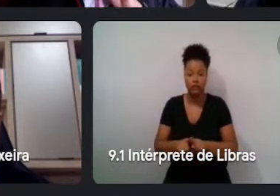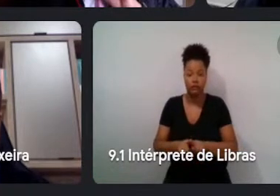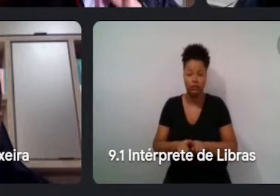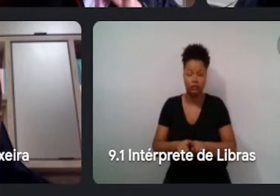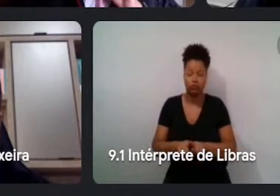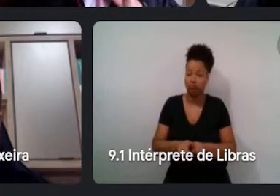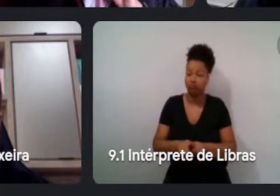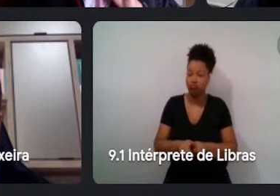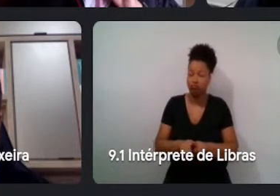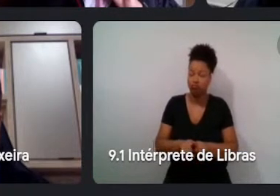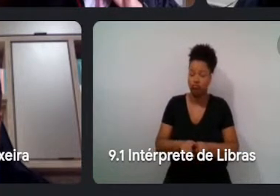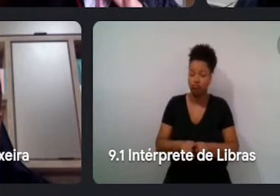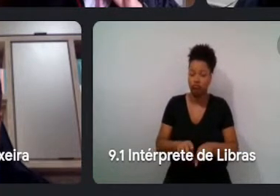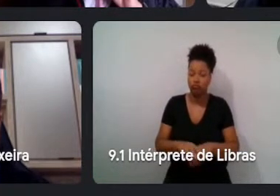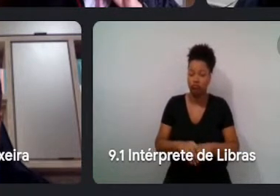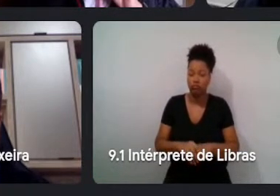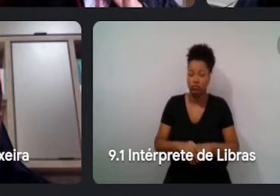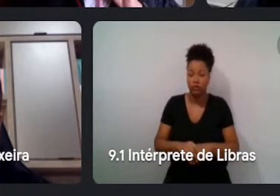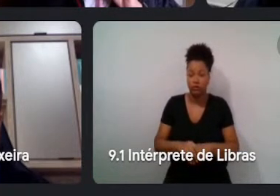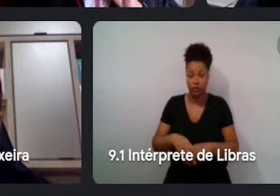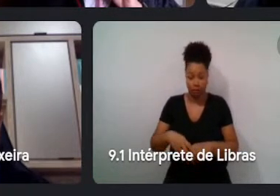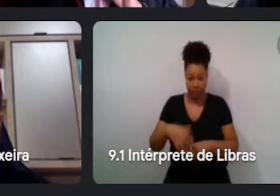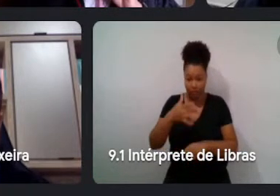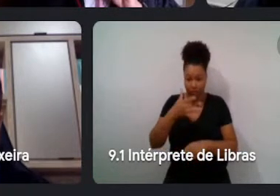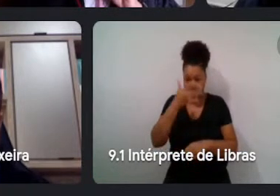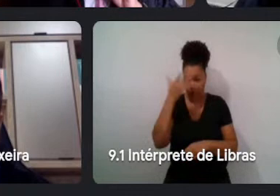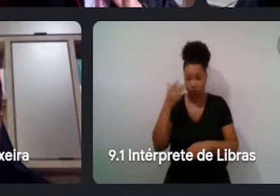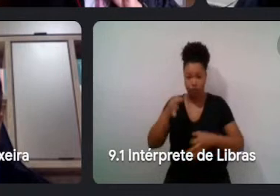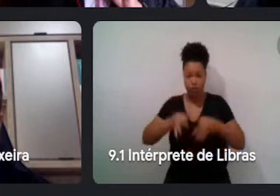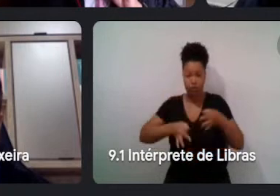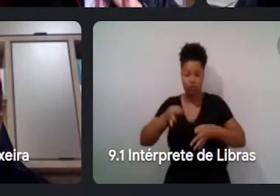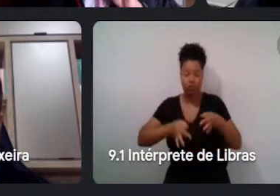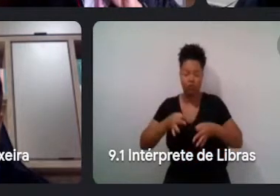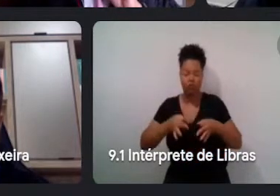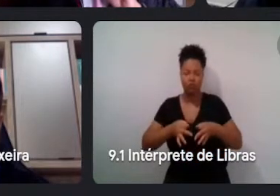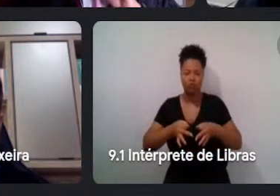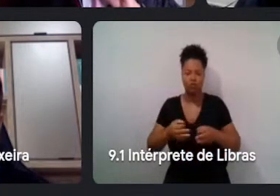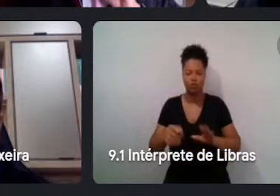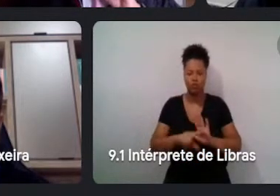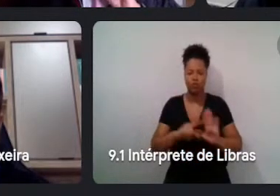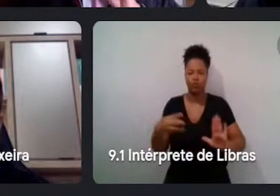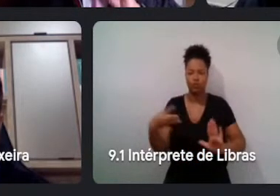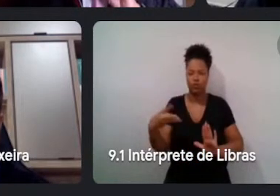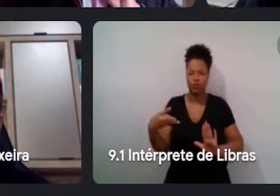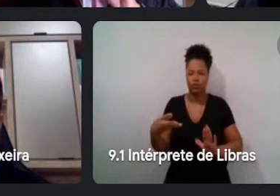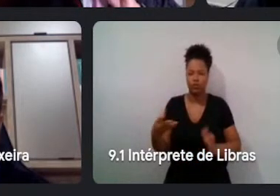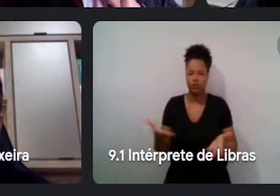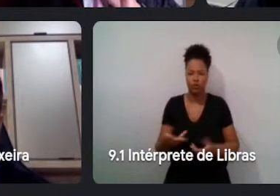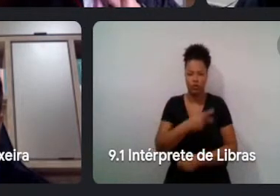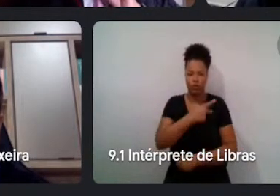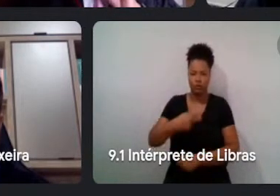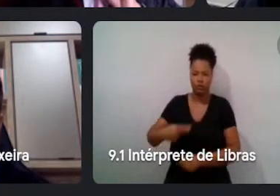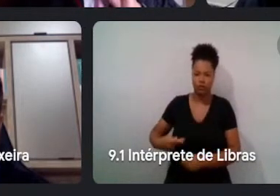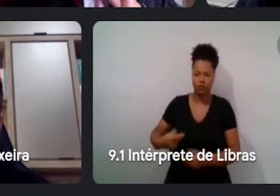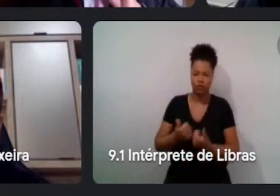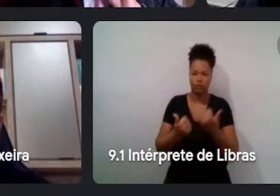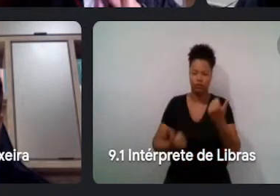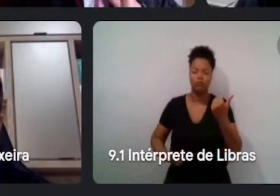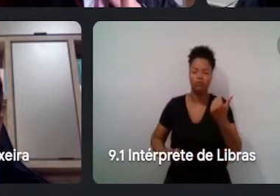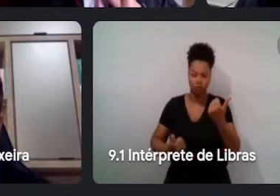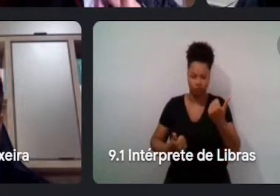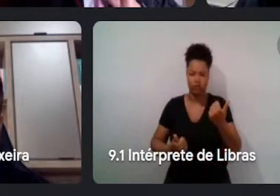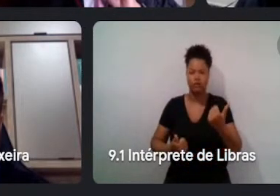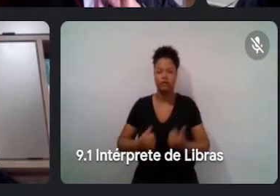julgar o item 3, né, da pauta, eu passo a presidência ao vice-presidente corregedor,